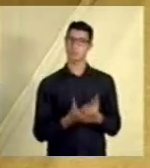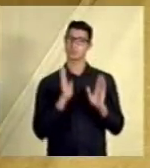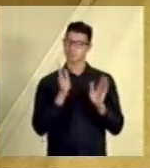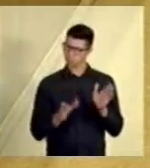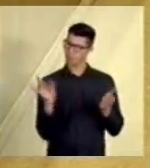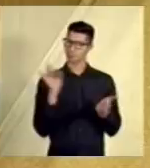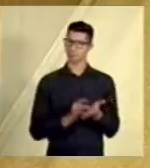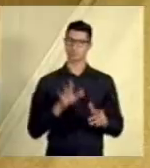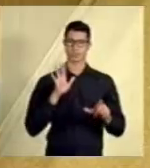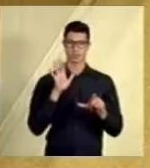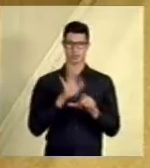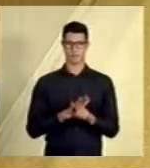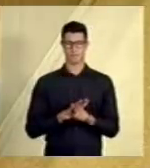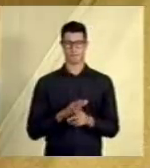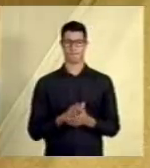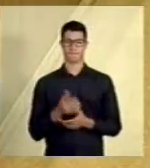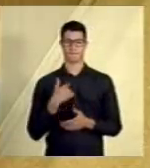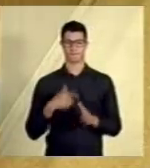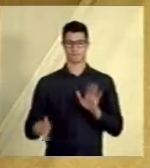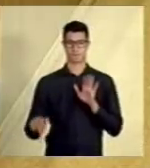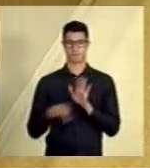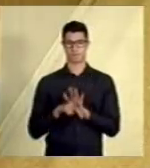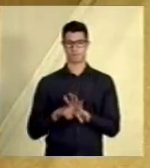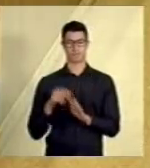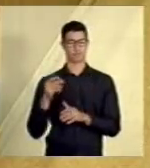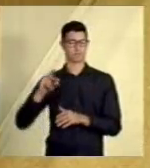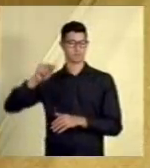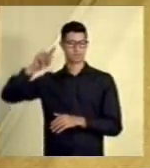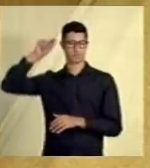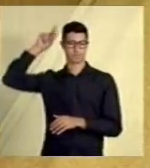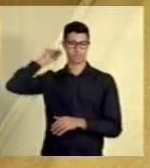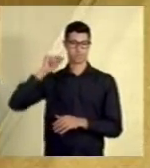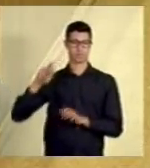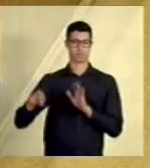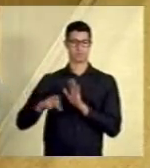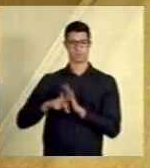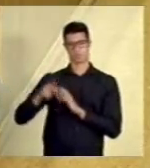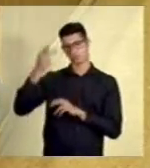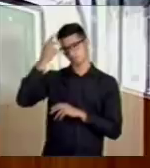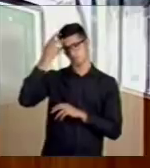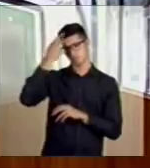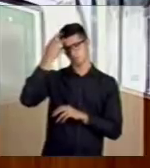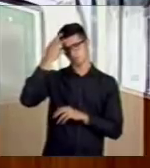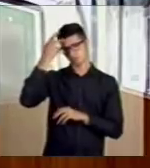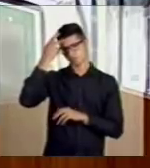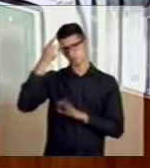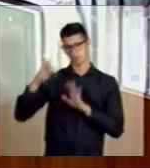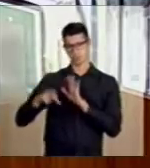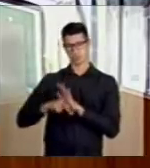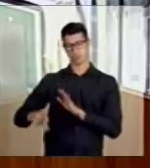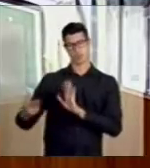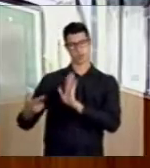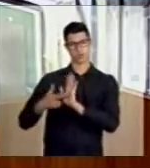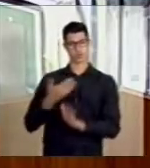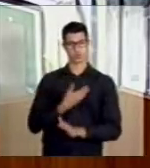estabelecido na lei dos registros públicos. Eu próprio fui, durante muitos anos, na comarca de São Paulo, da capital, curador de registros